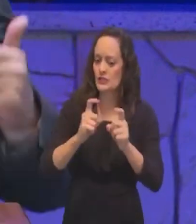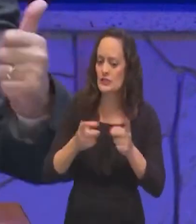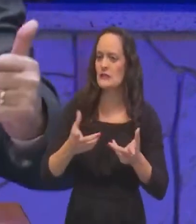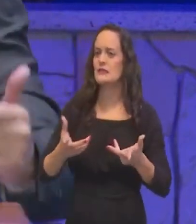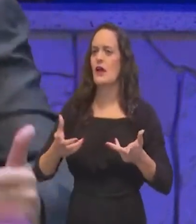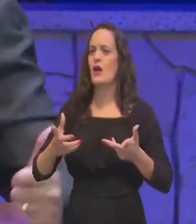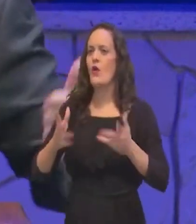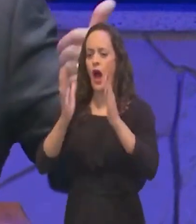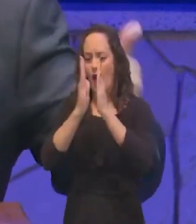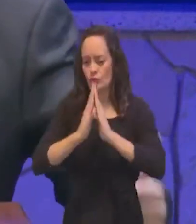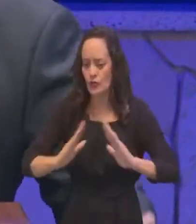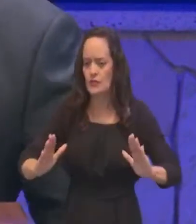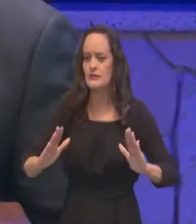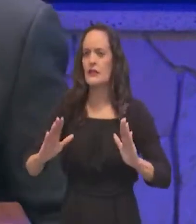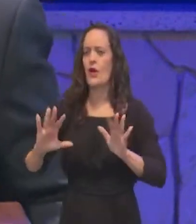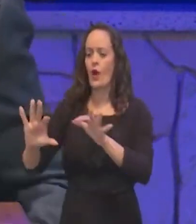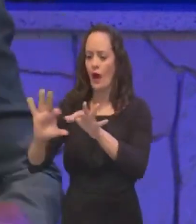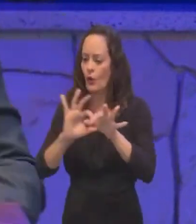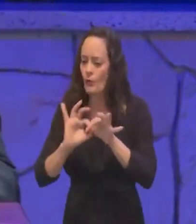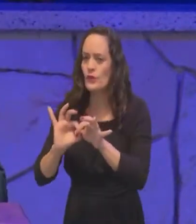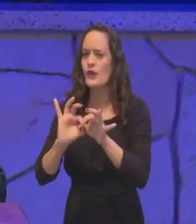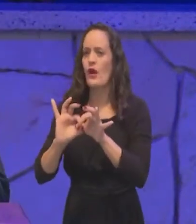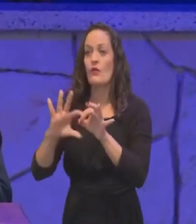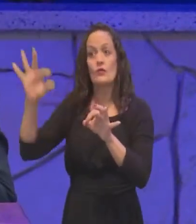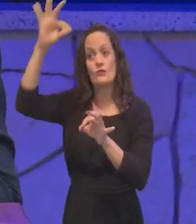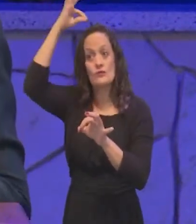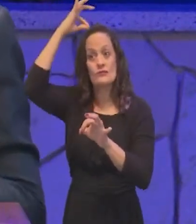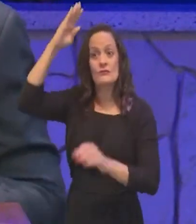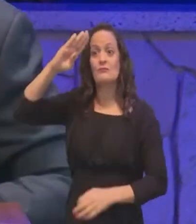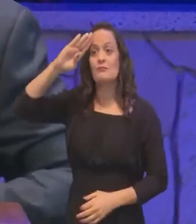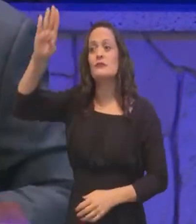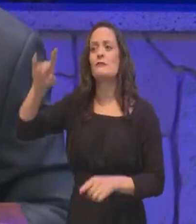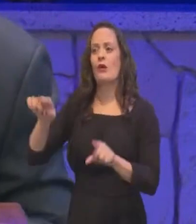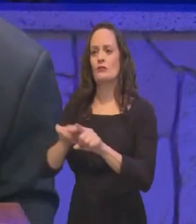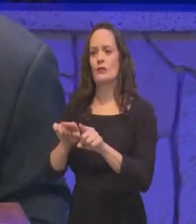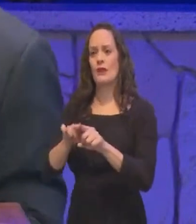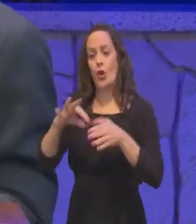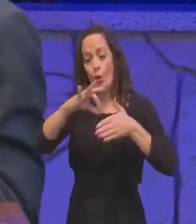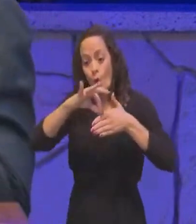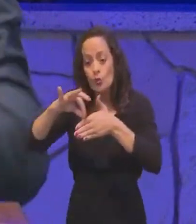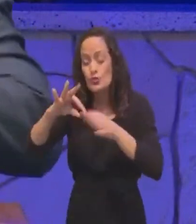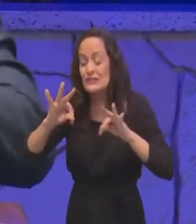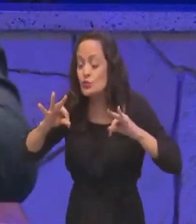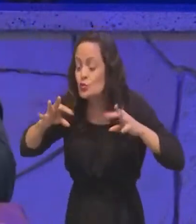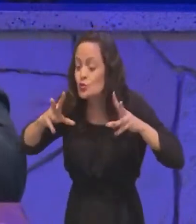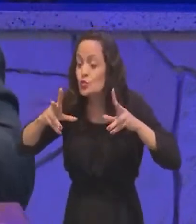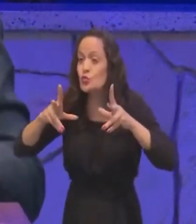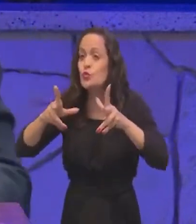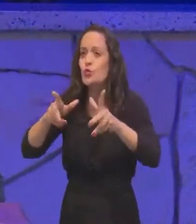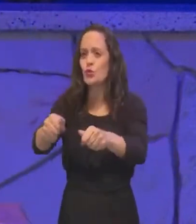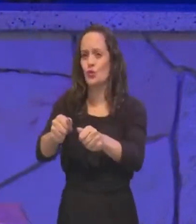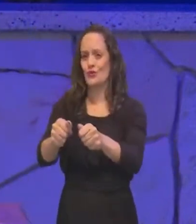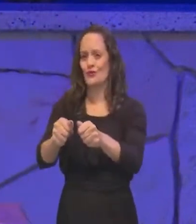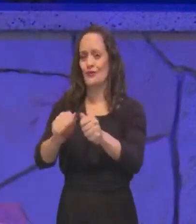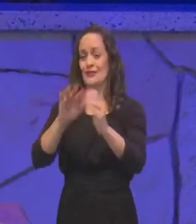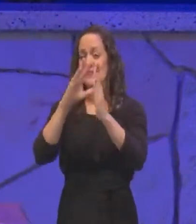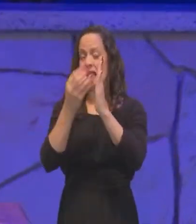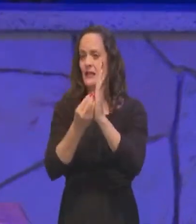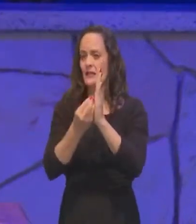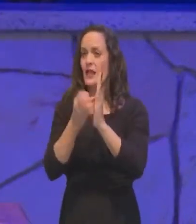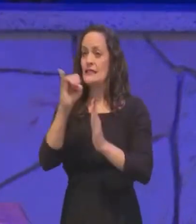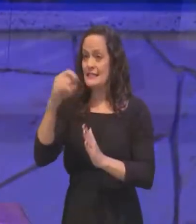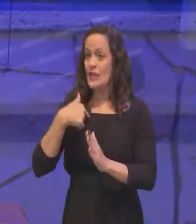a adoração, a comunhão. O Espírito Santo deve conduzir a igreja em todas as esferas. Se eu estou trabalhando